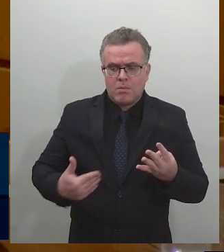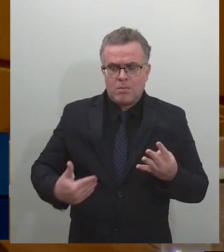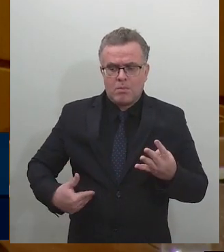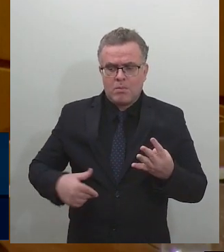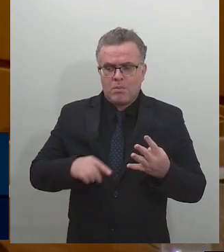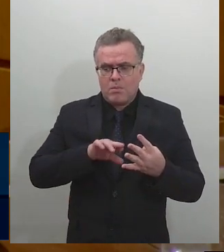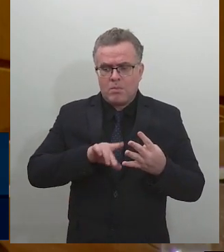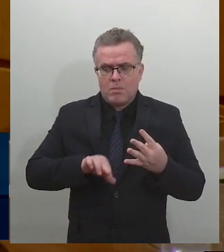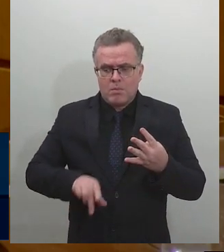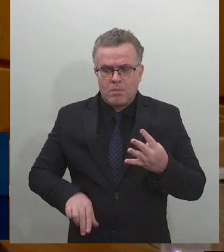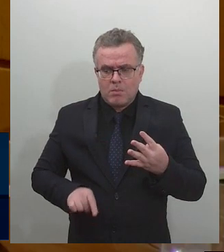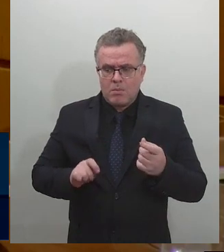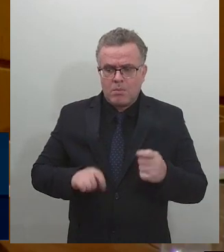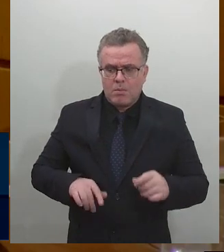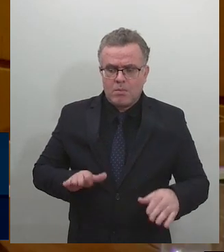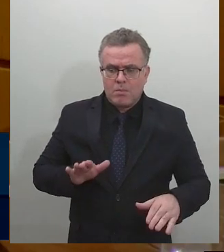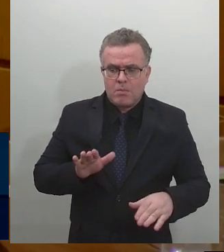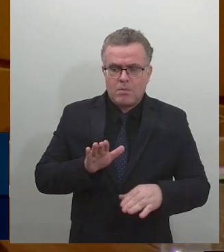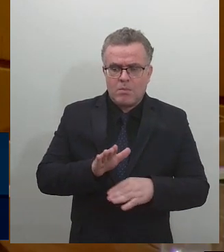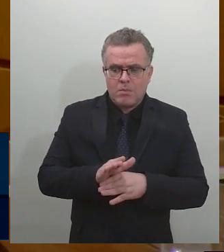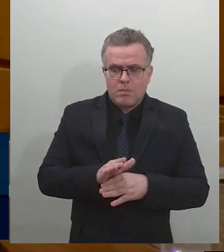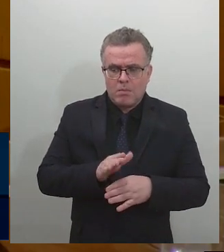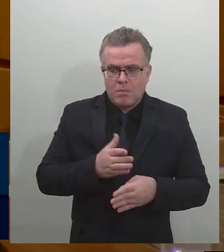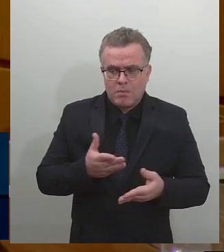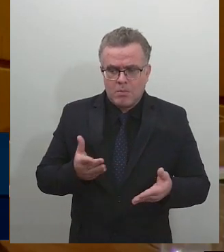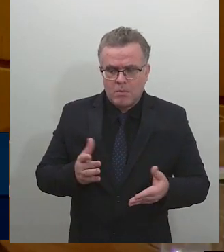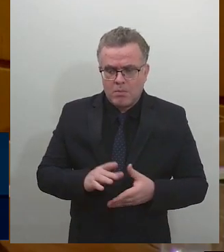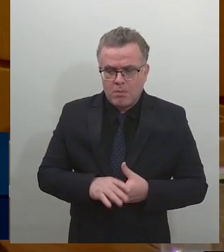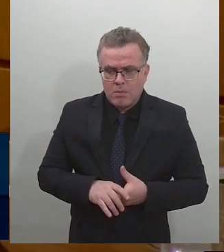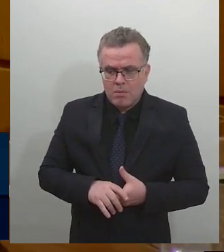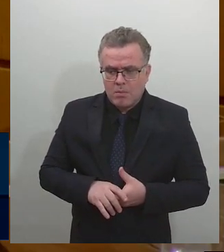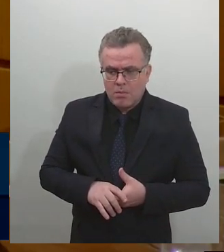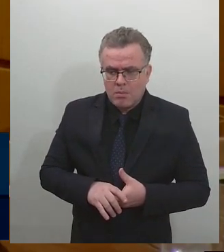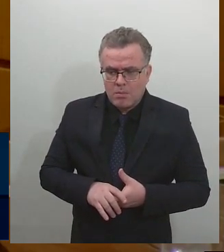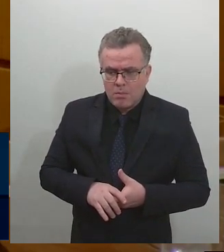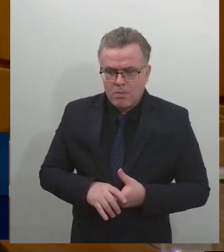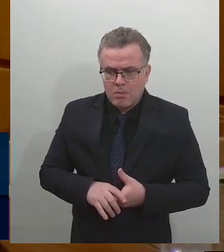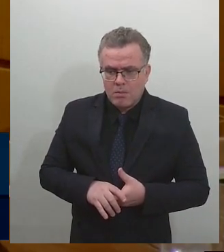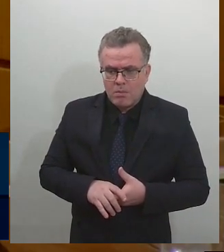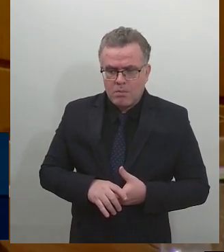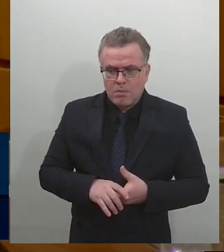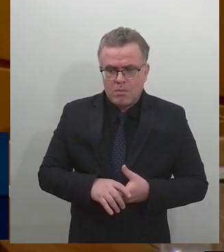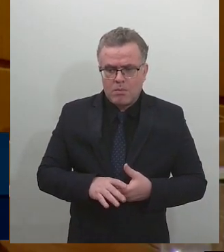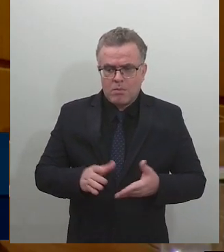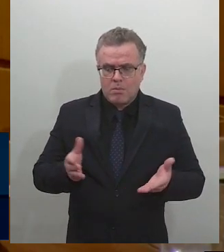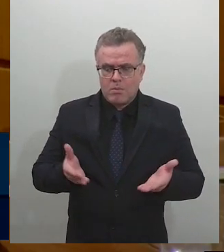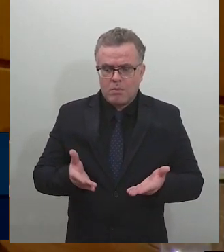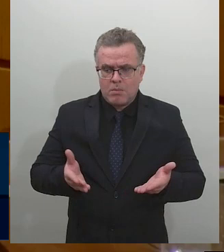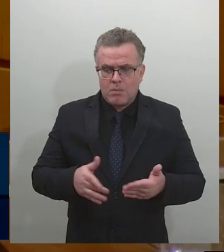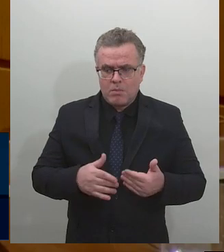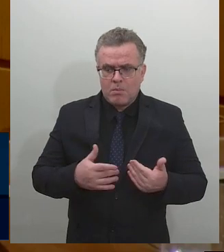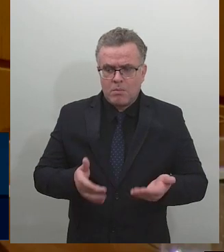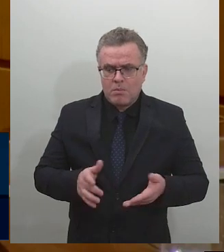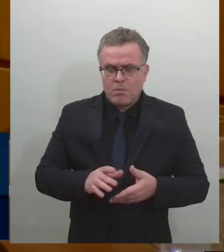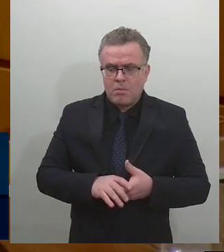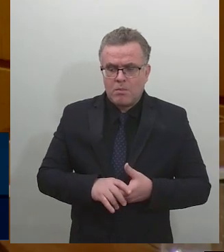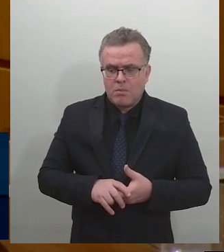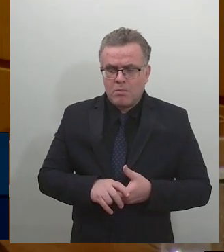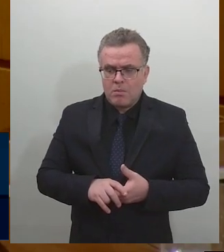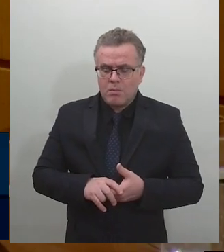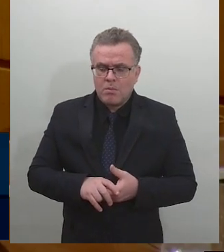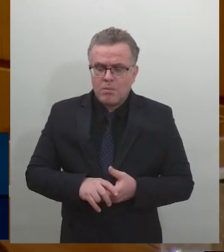são necessitados. Neste momento também, nobres deputados e deputadas,